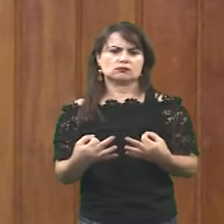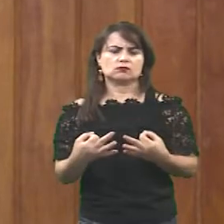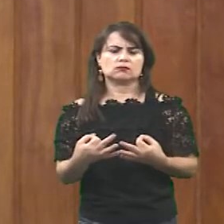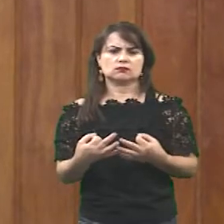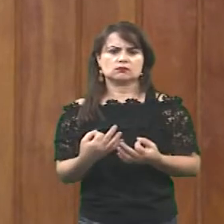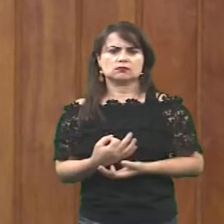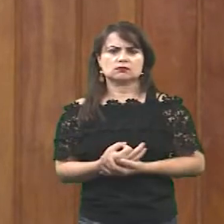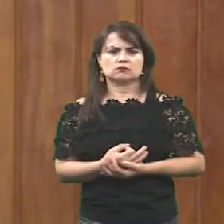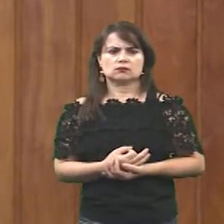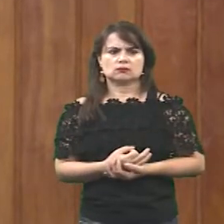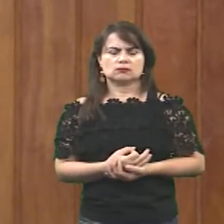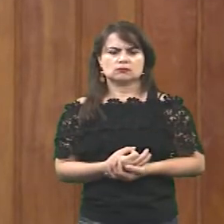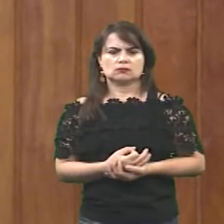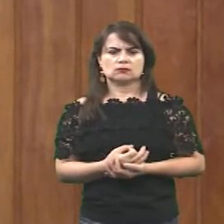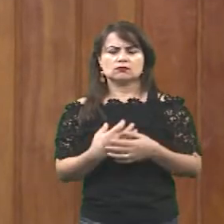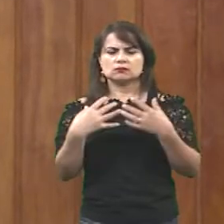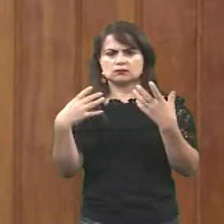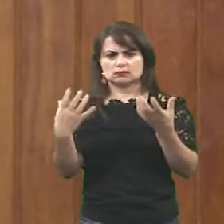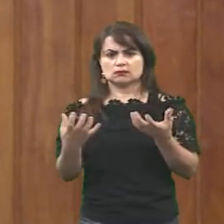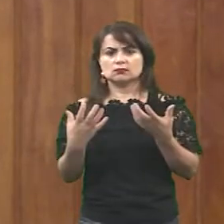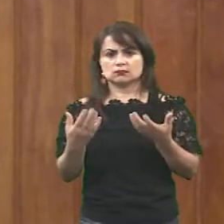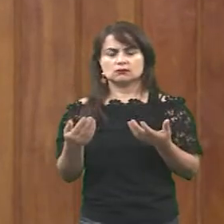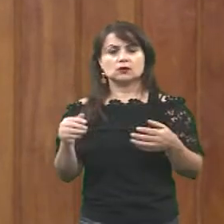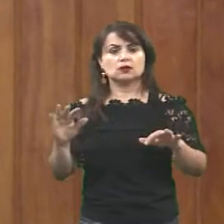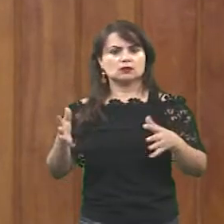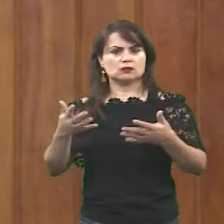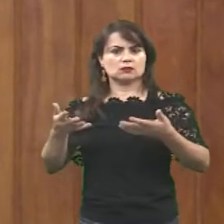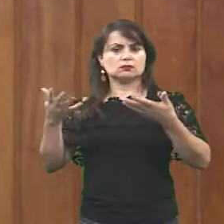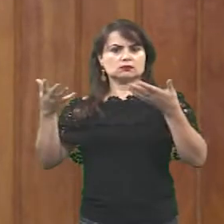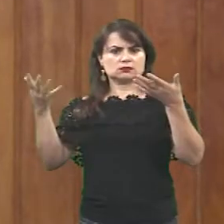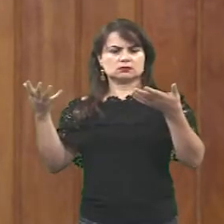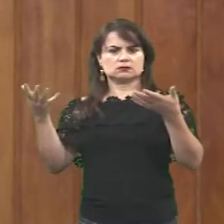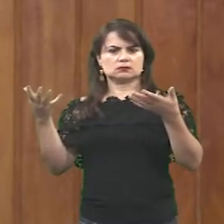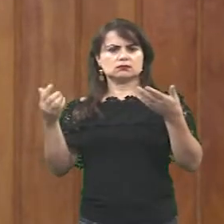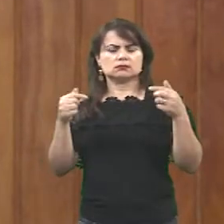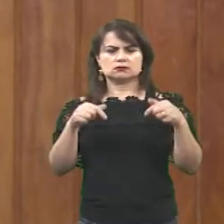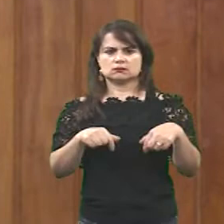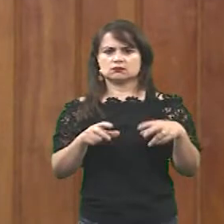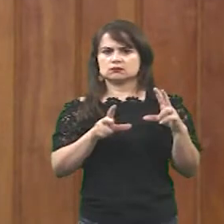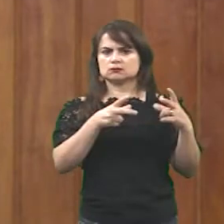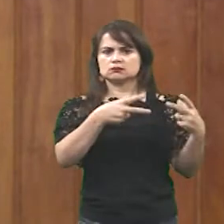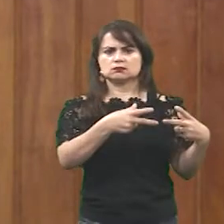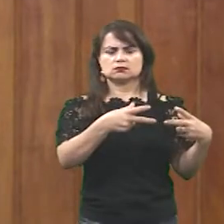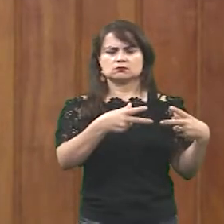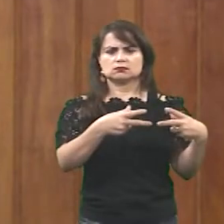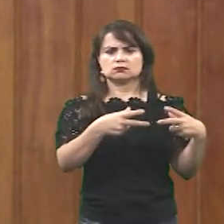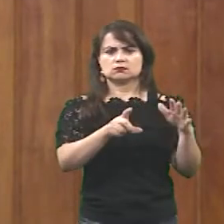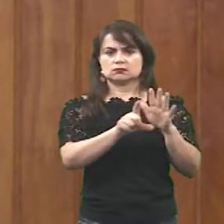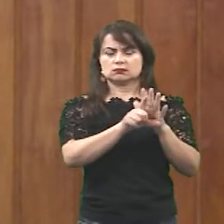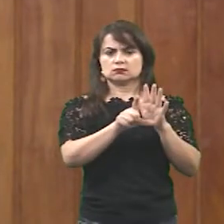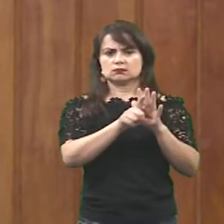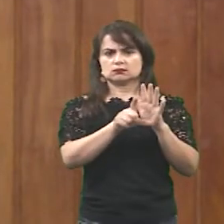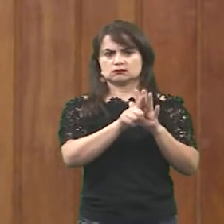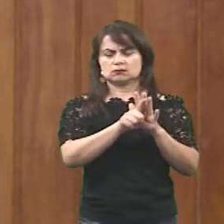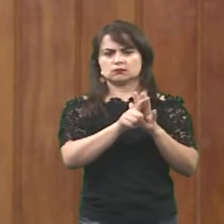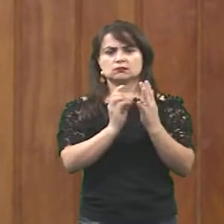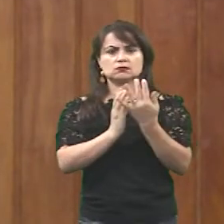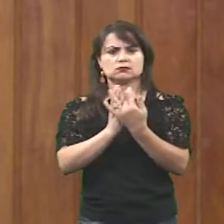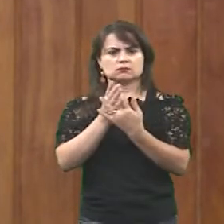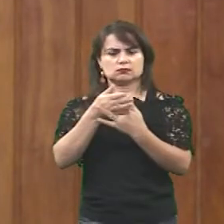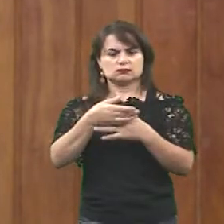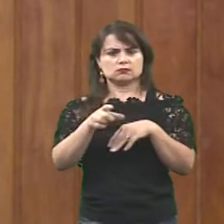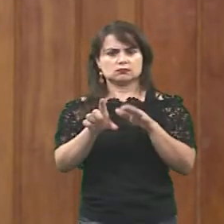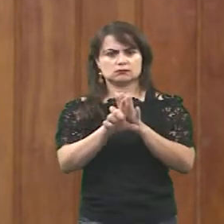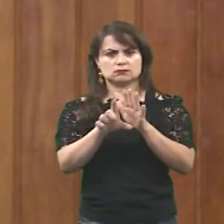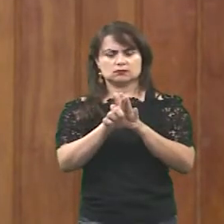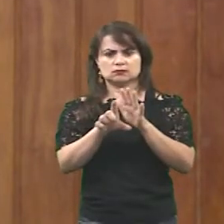Gostaria de enaltecer e elogiar a iniciativa dessa Casa de Leis com a edição da lei que